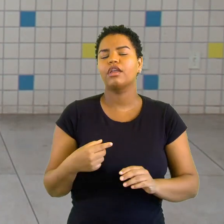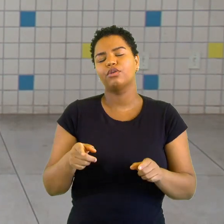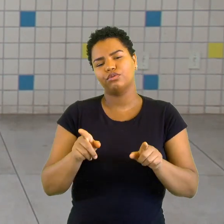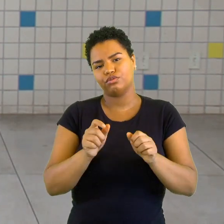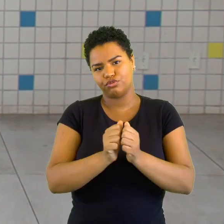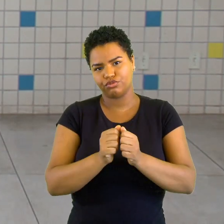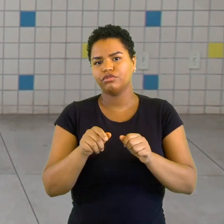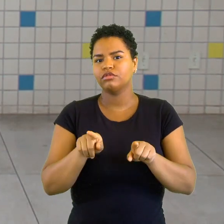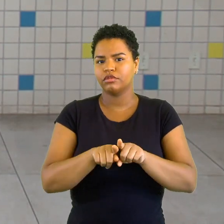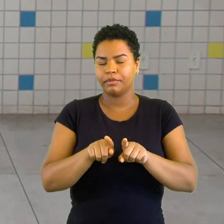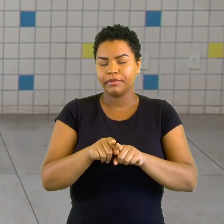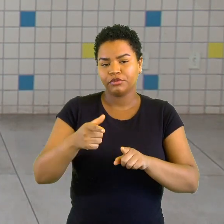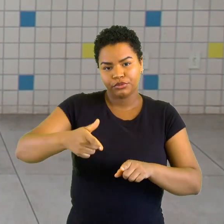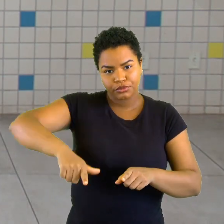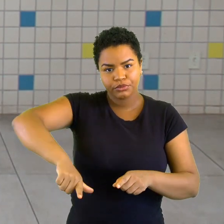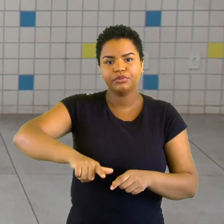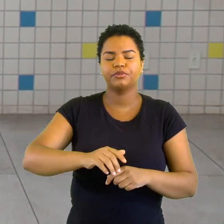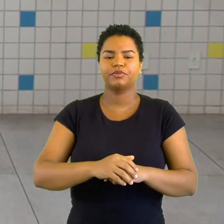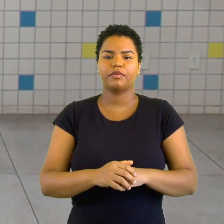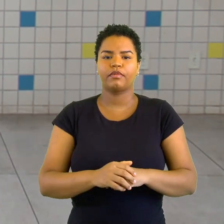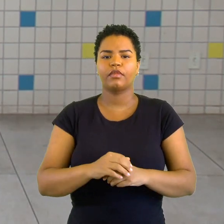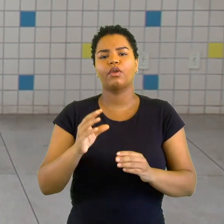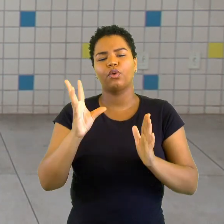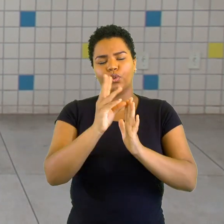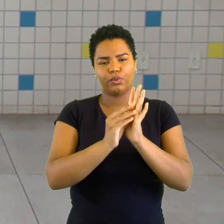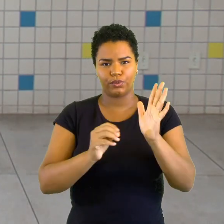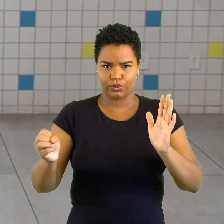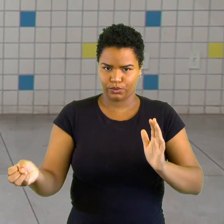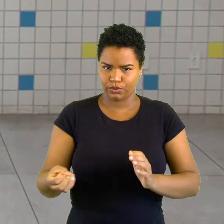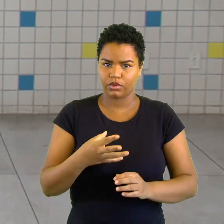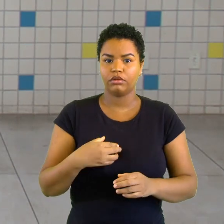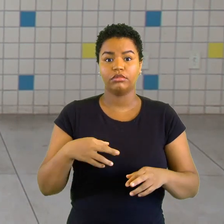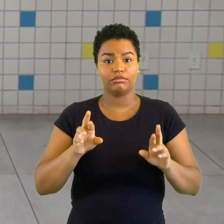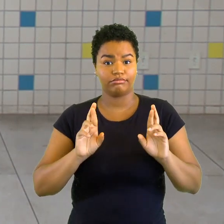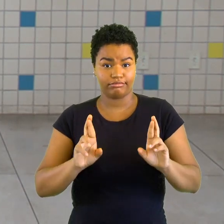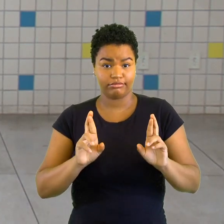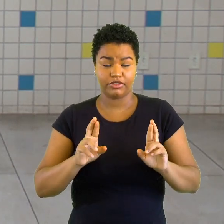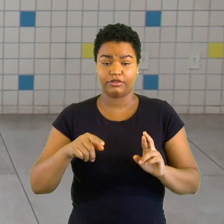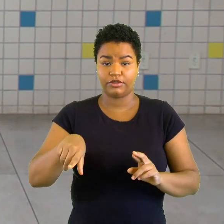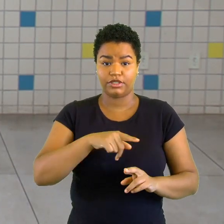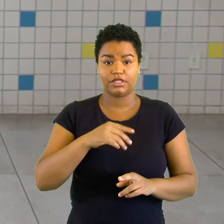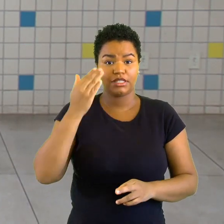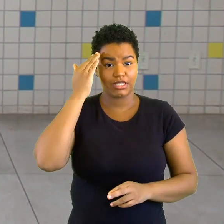conteúdo e eu espero que vocês tenham compreendido o conteúdo da